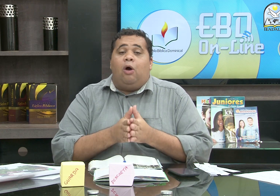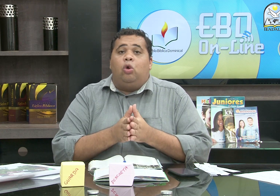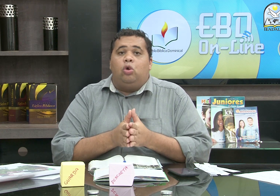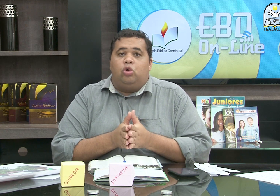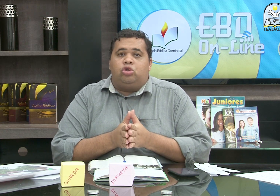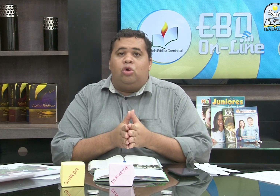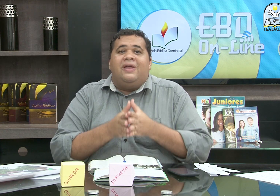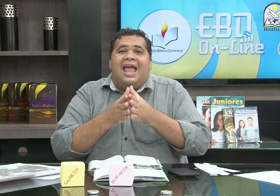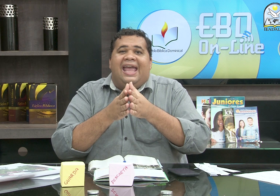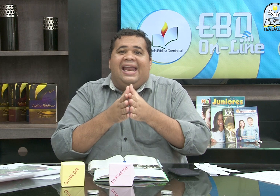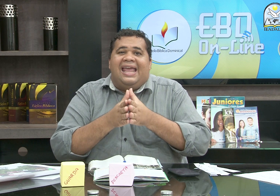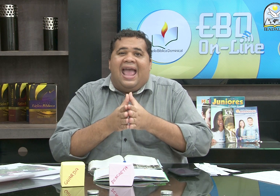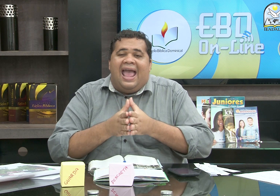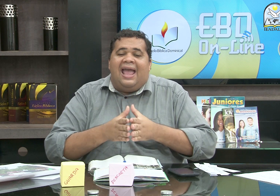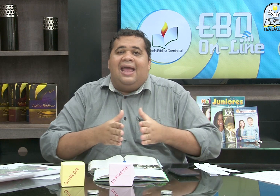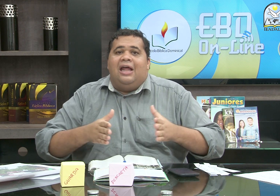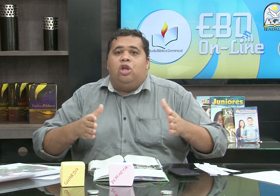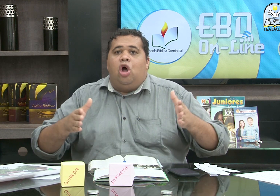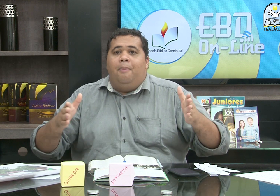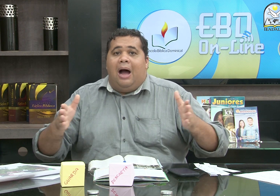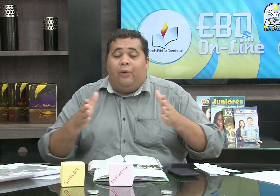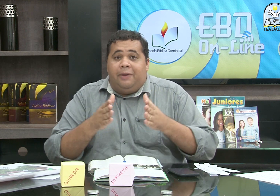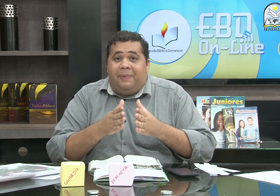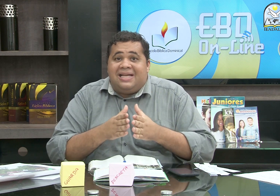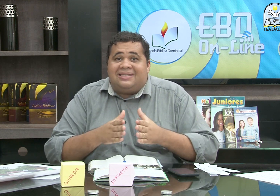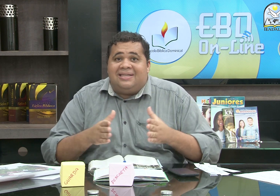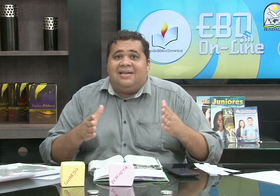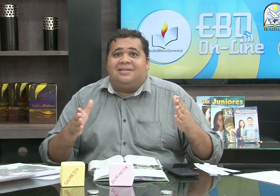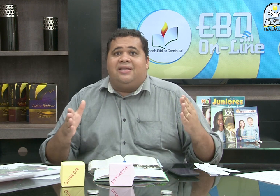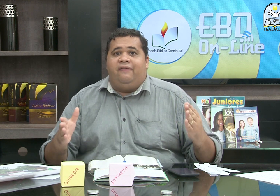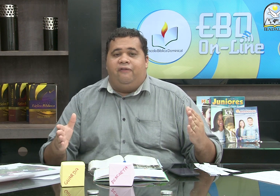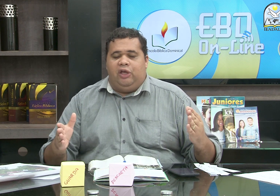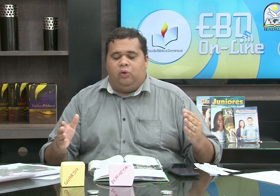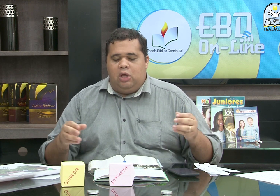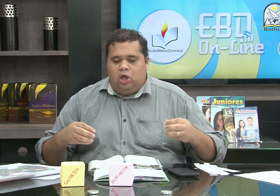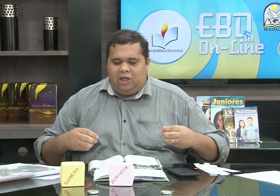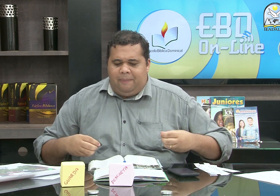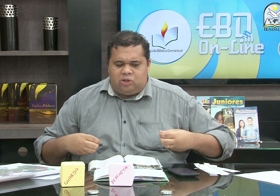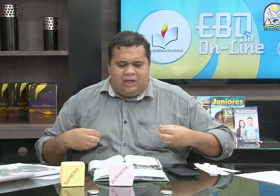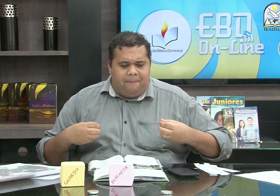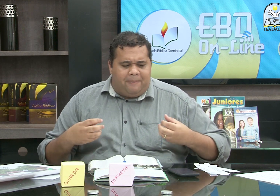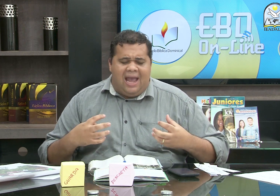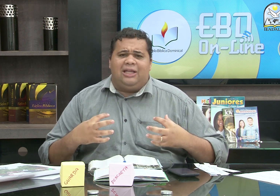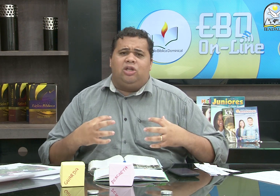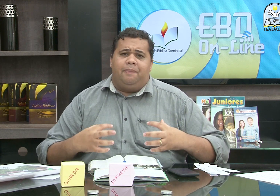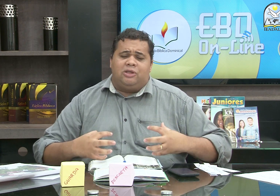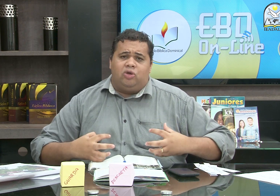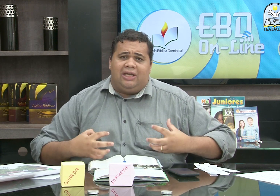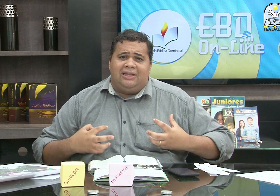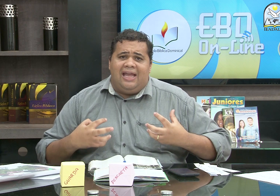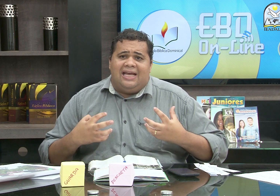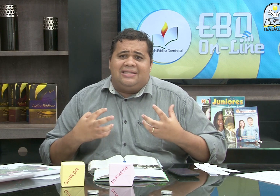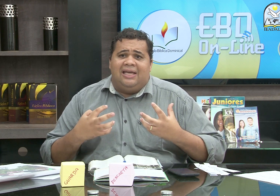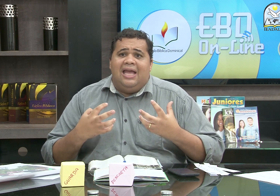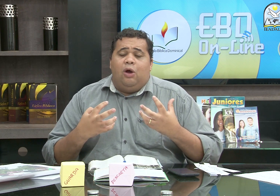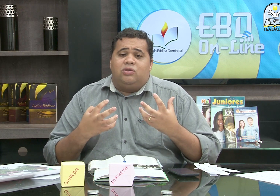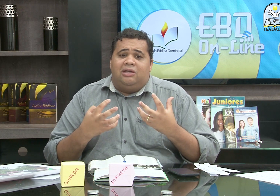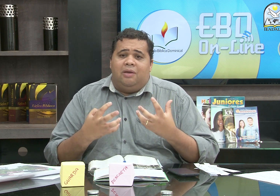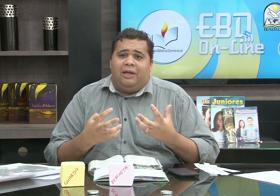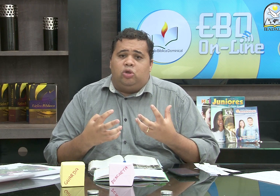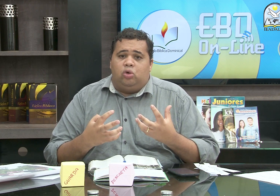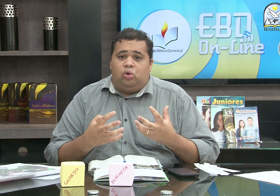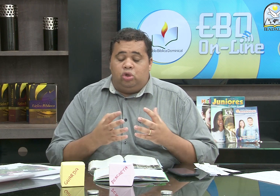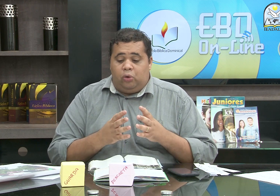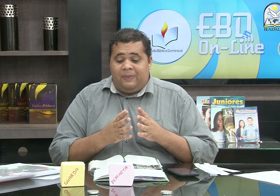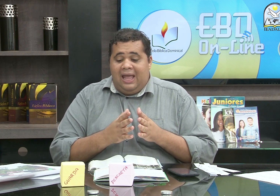respeitar o luto ele é normal ele precisa ser vivido toda pessoa que perde toda pessoa que tem esse o